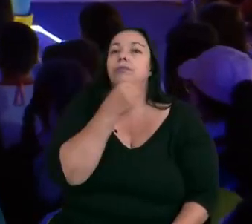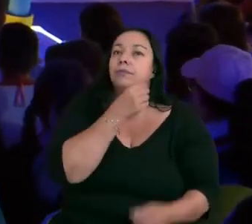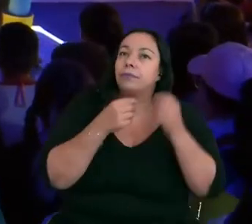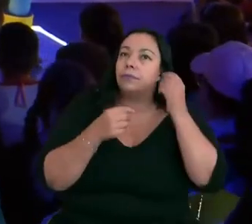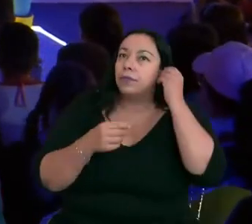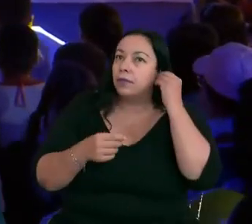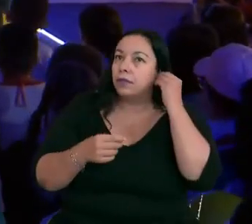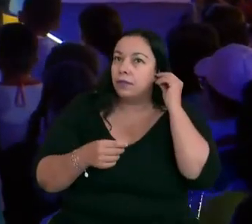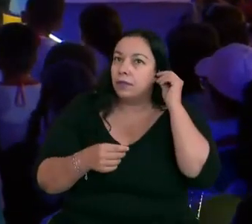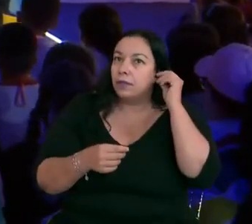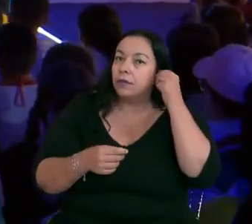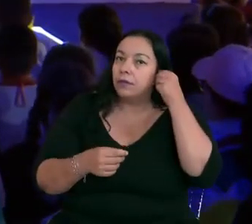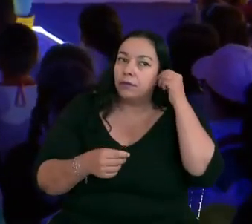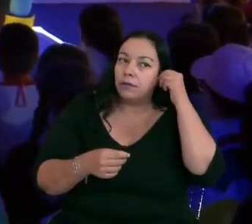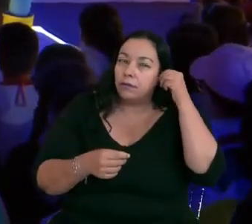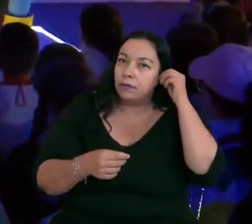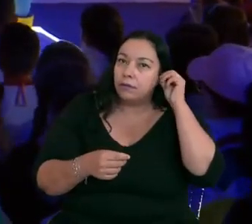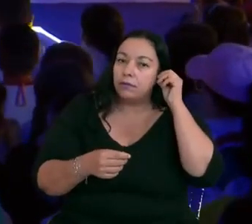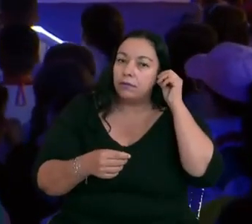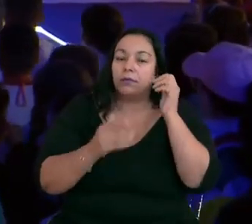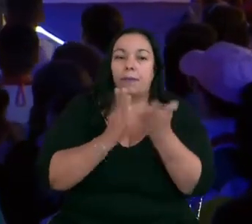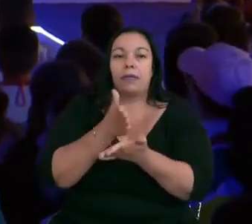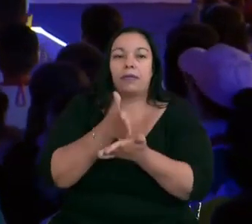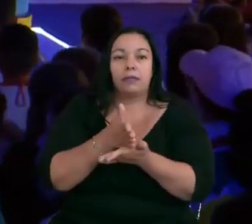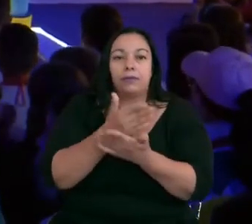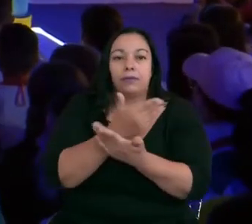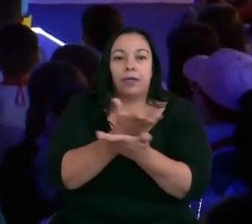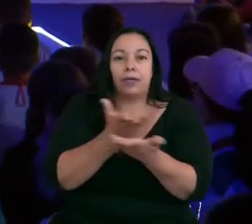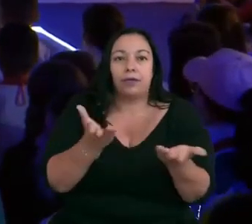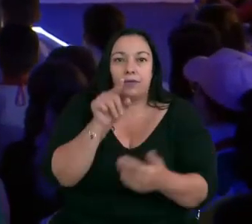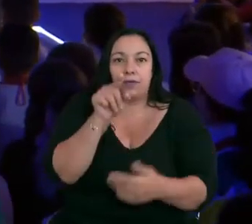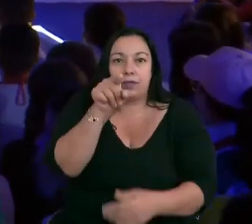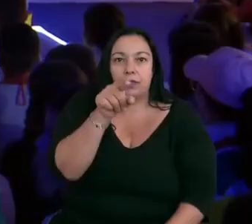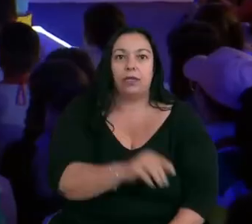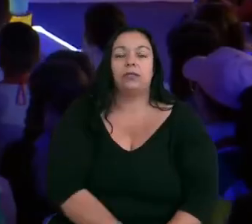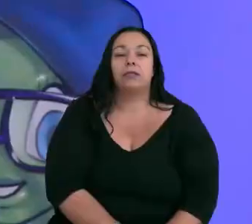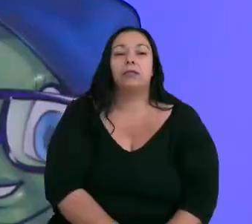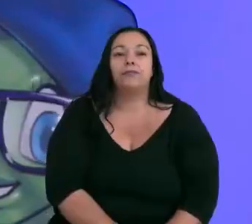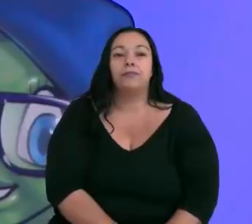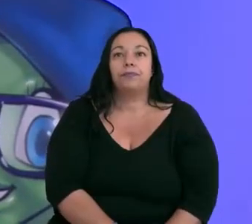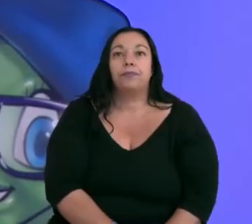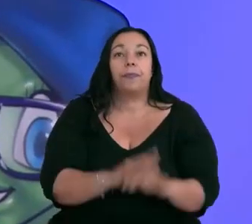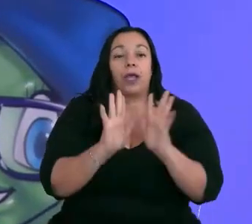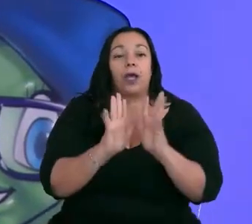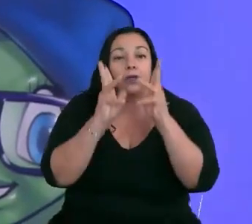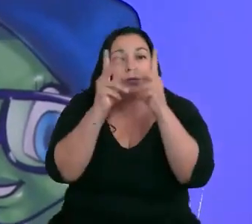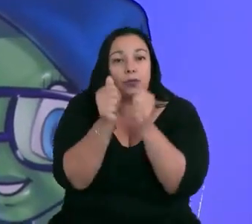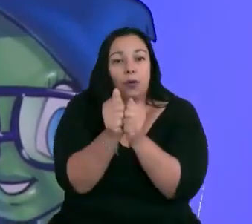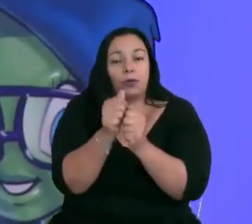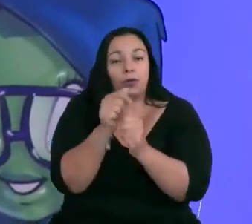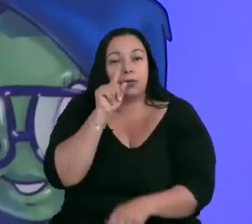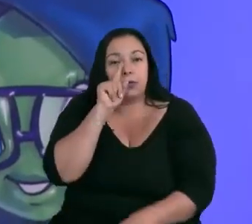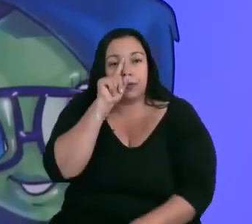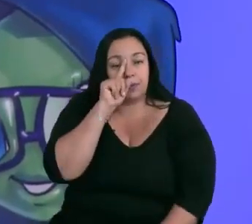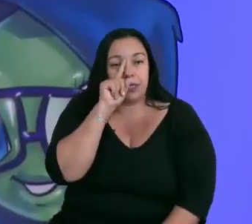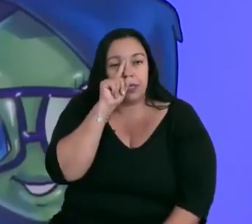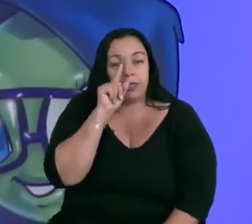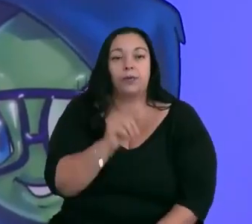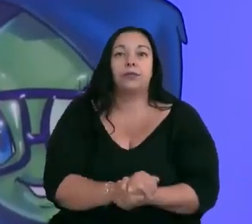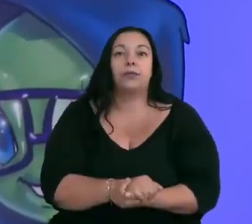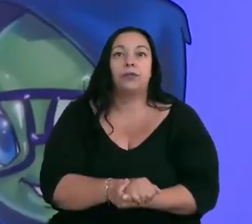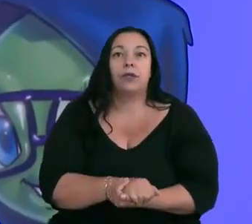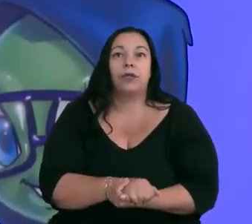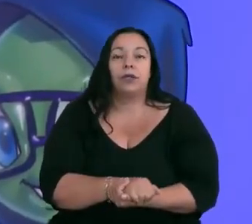estar passando para vocês todos os perigos que ocorrem e toda a